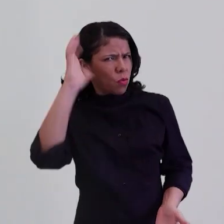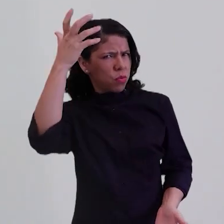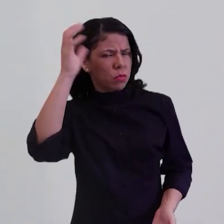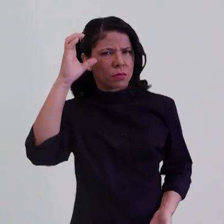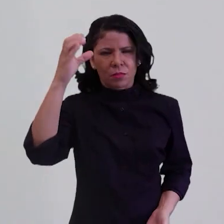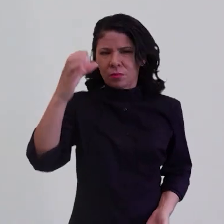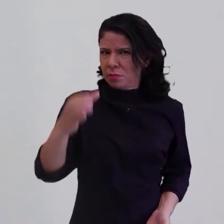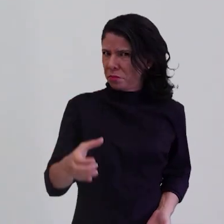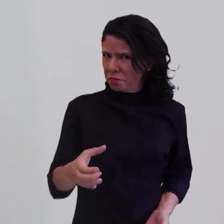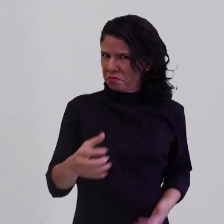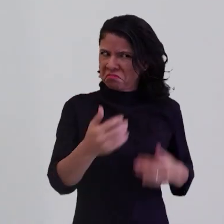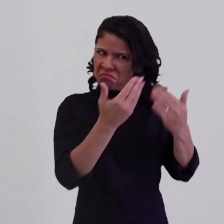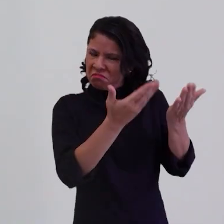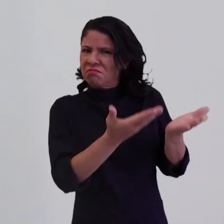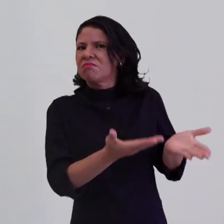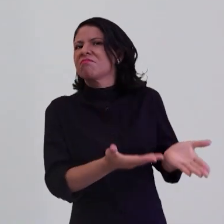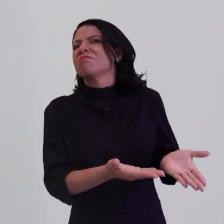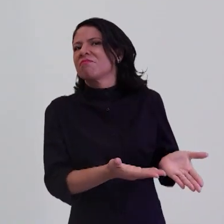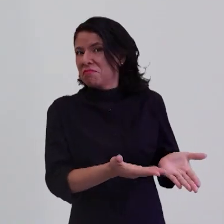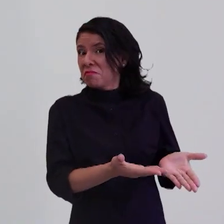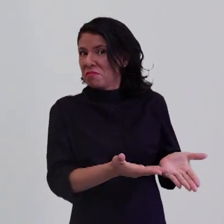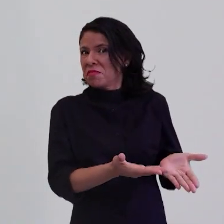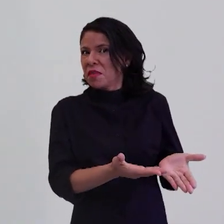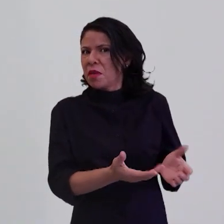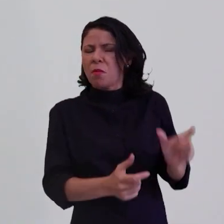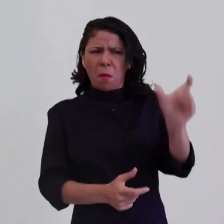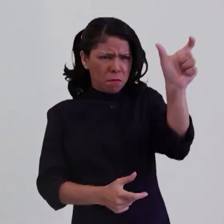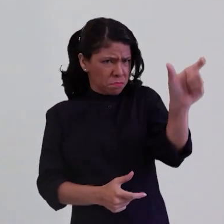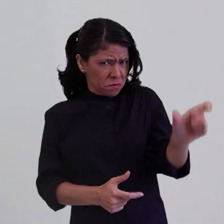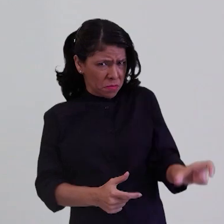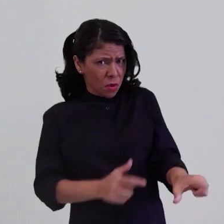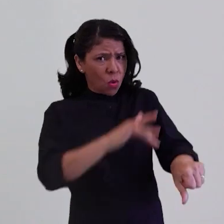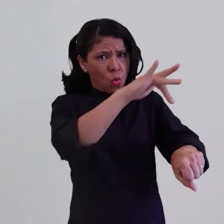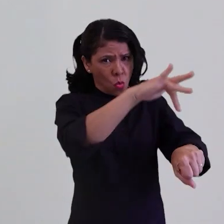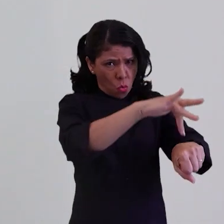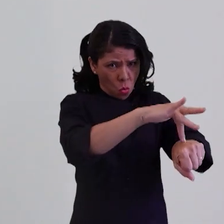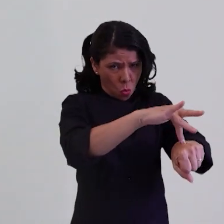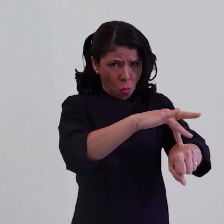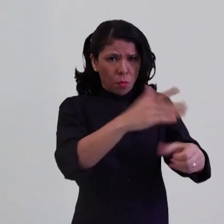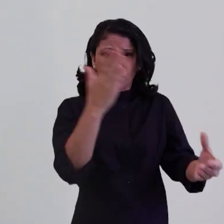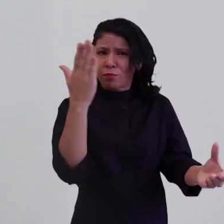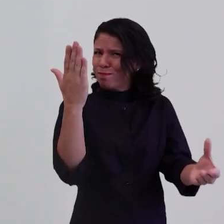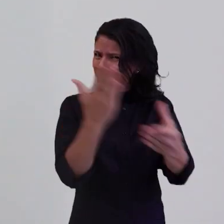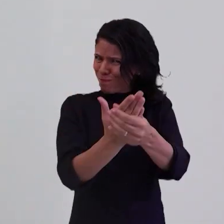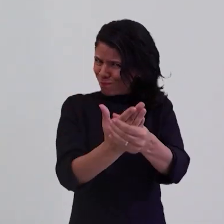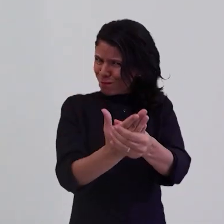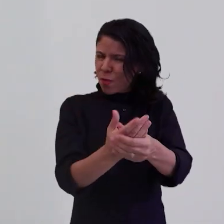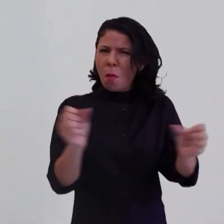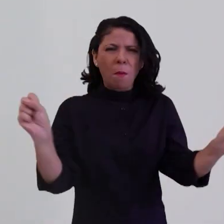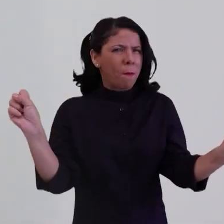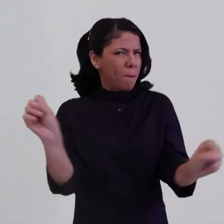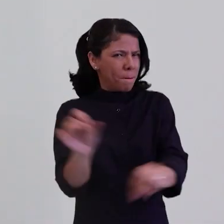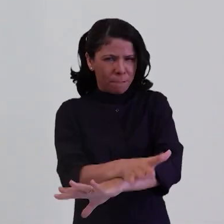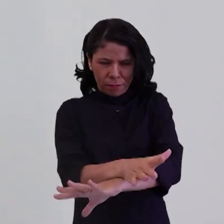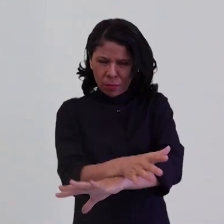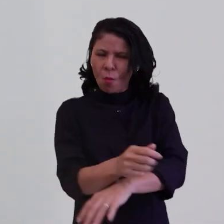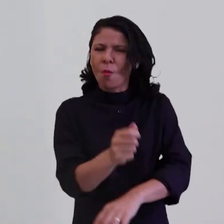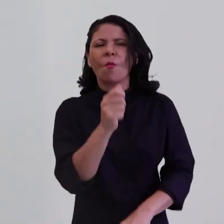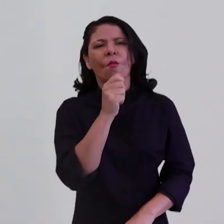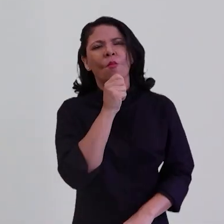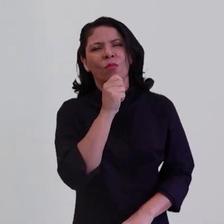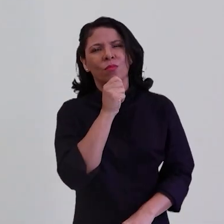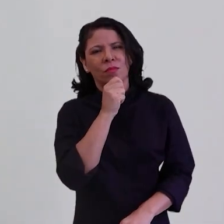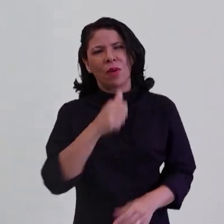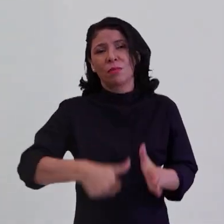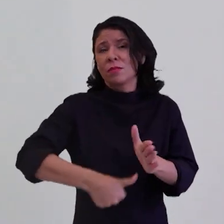delas uma denúncia. E isso é um documento que diz que existe um indício, que existe algum início de prova de que ocorreu um